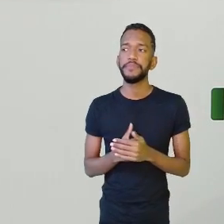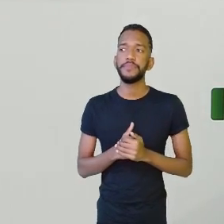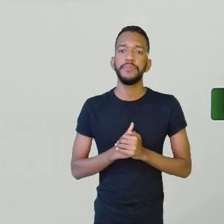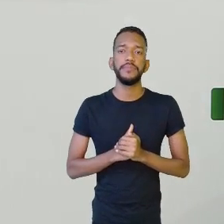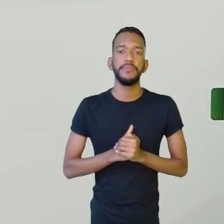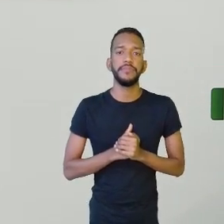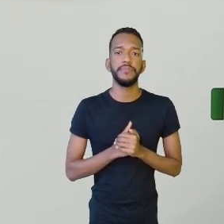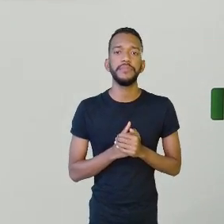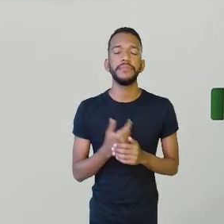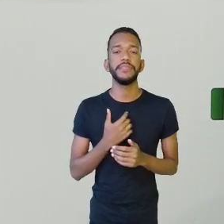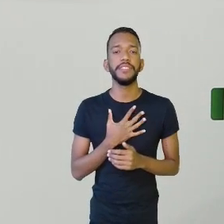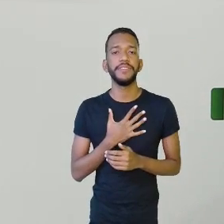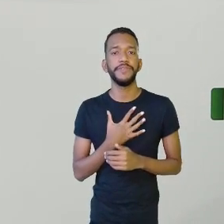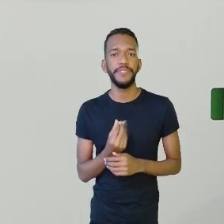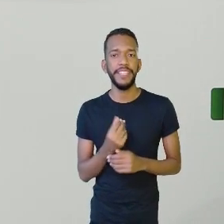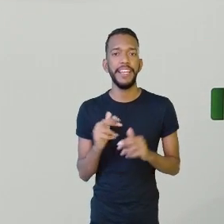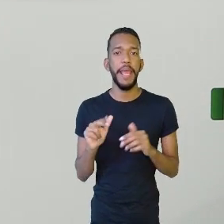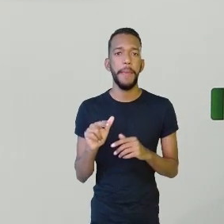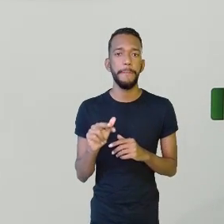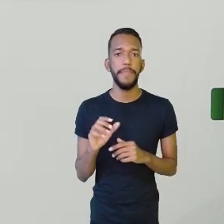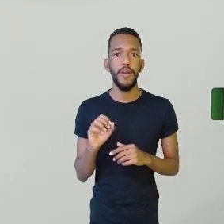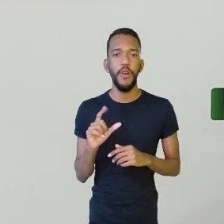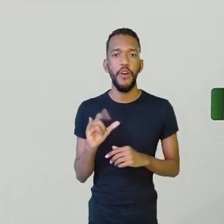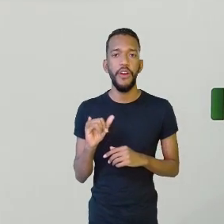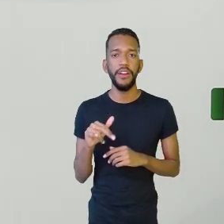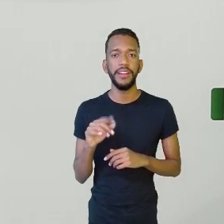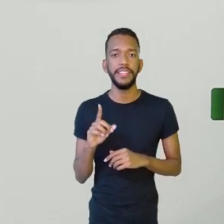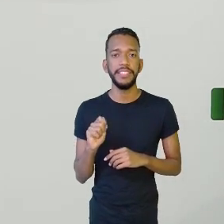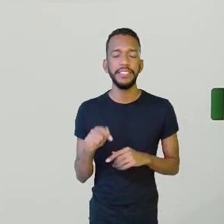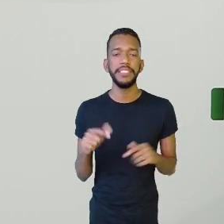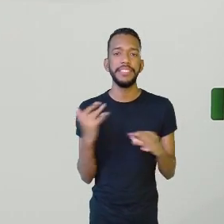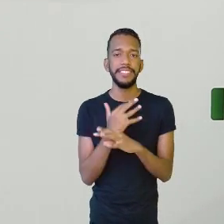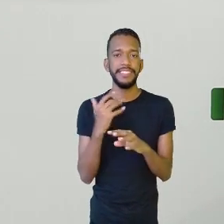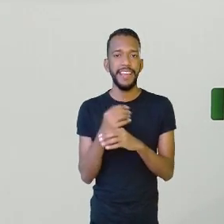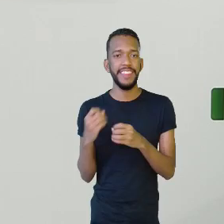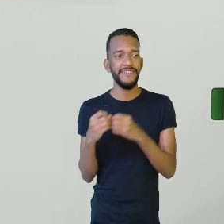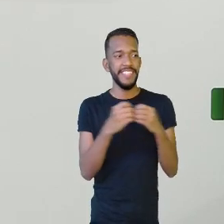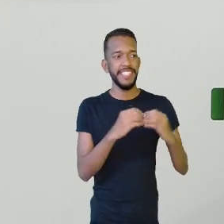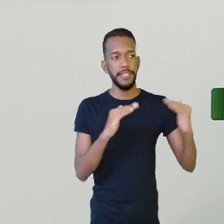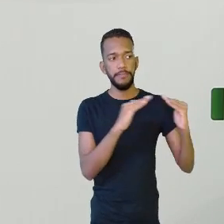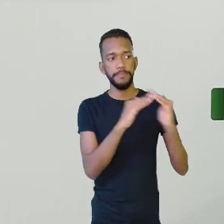Recife, filha e irmã de Olinda, cidade vizinha.